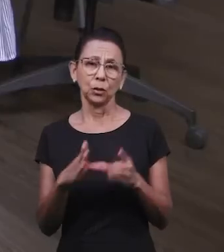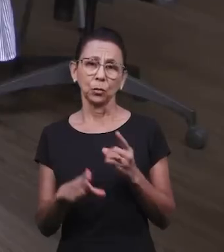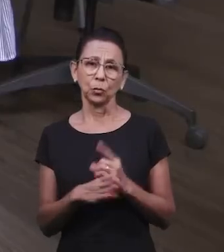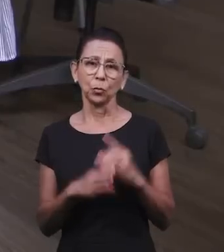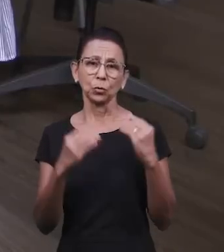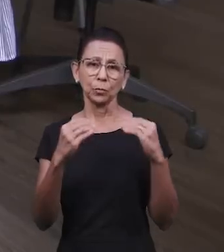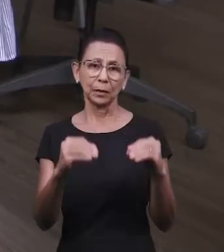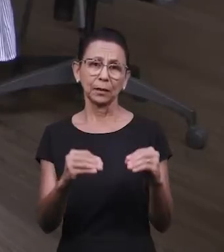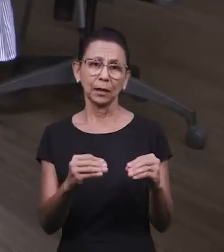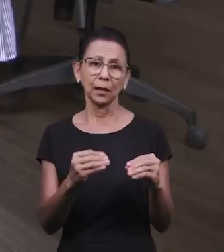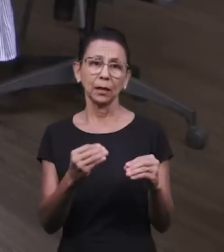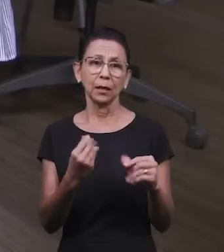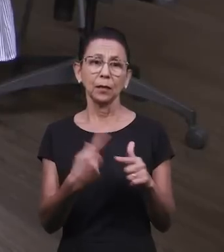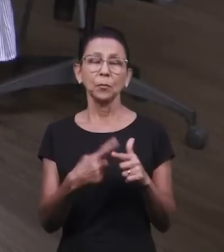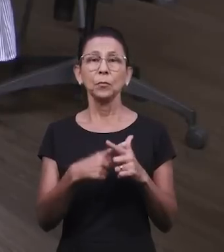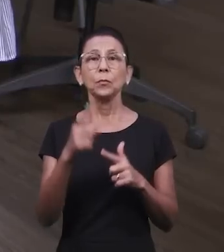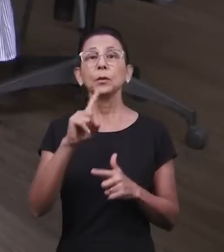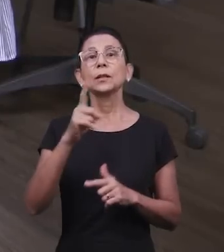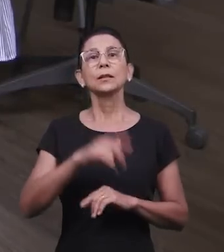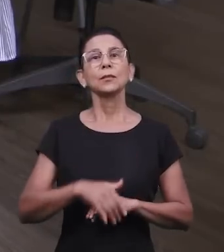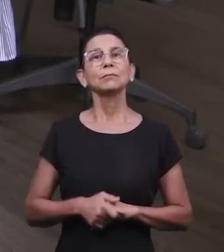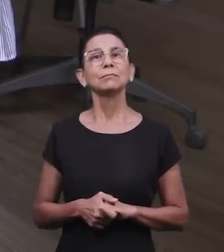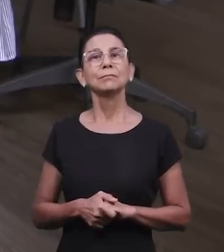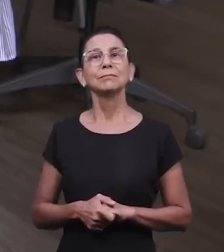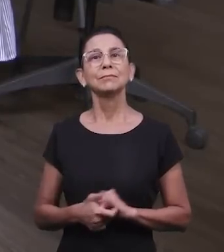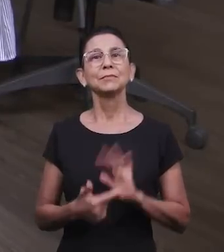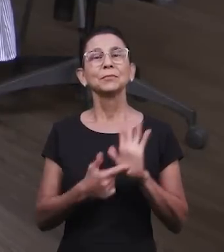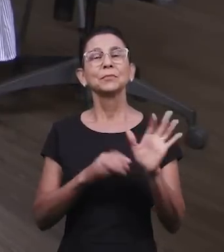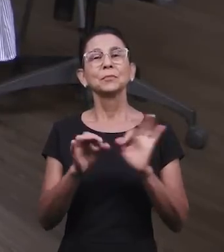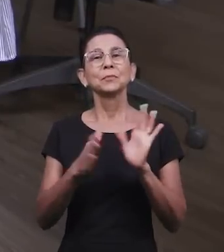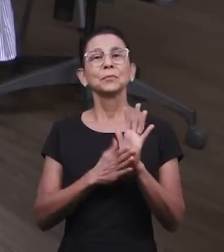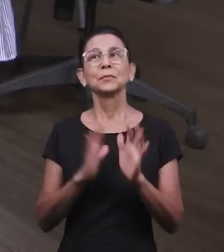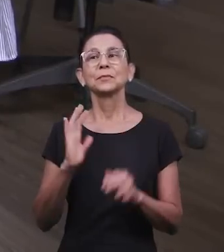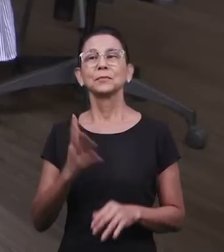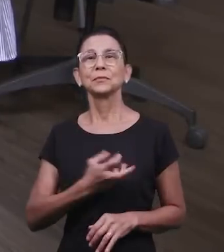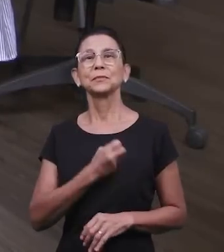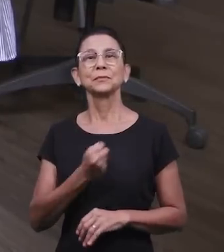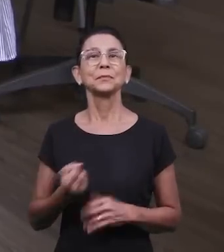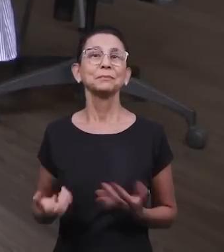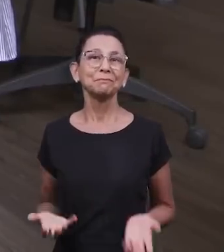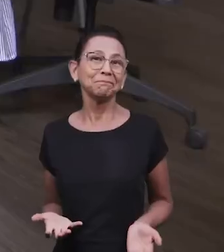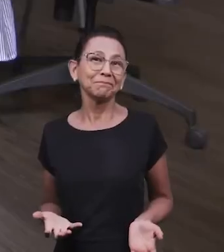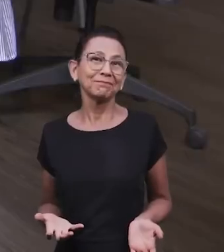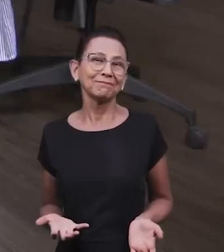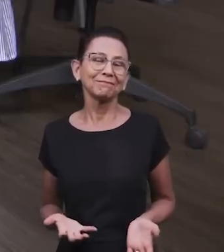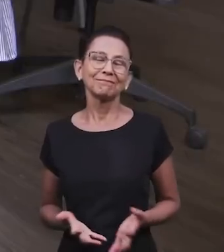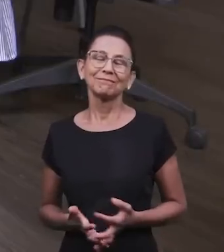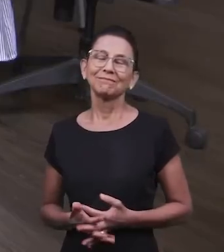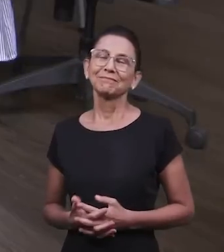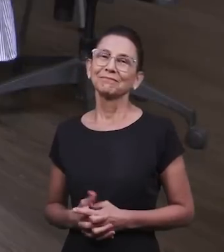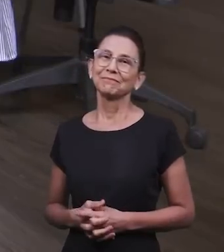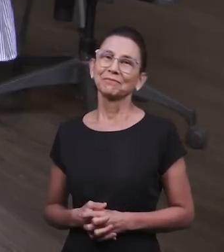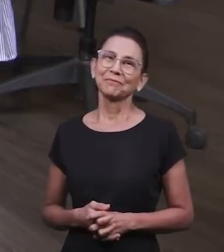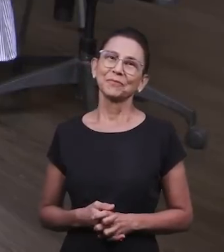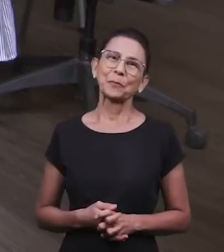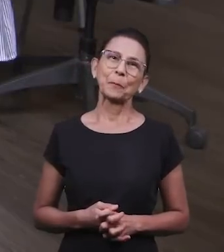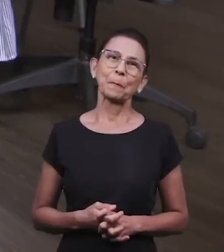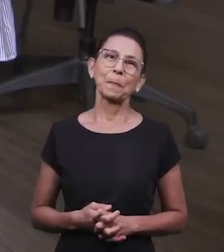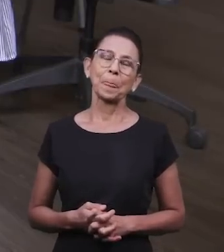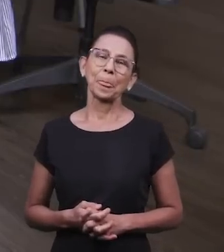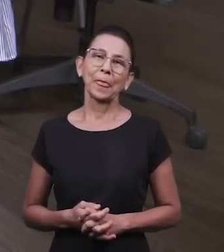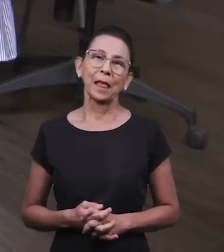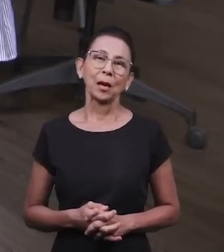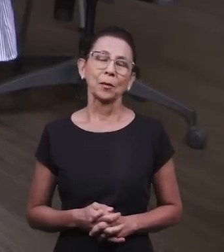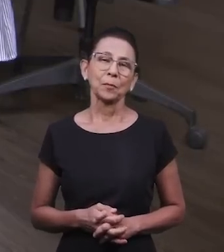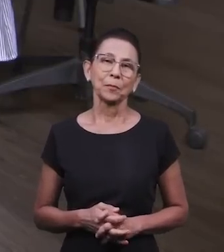da melhor experiência que nós já tivemos, que é a salvação? Então, eu